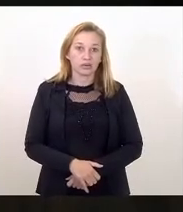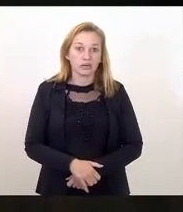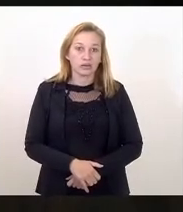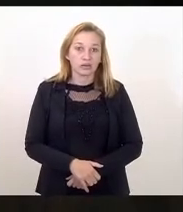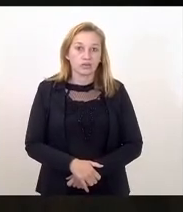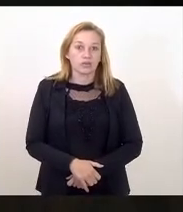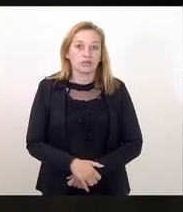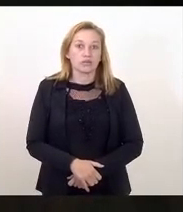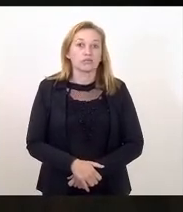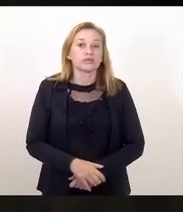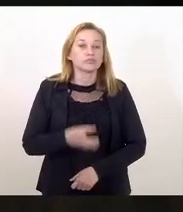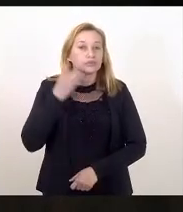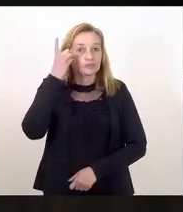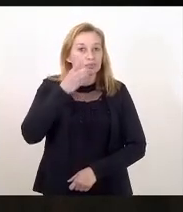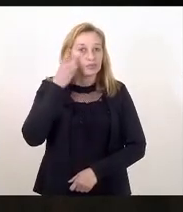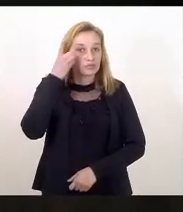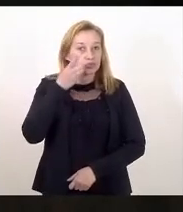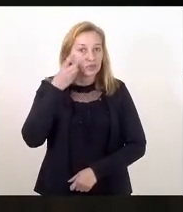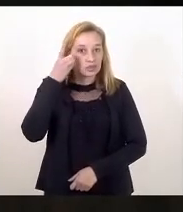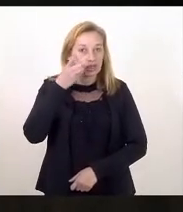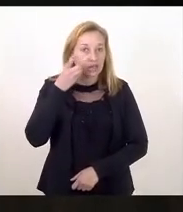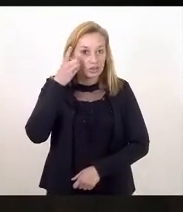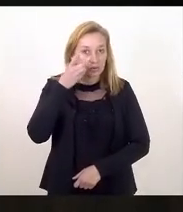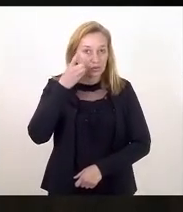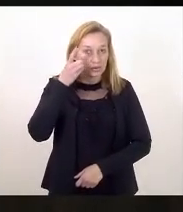Deputado Giovanni Ratinho.